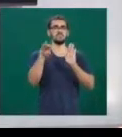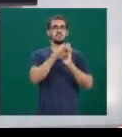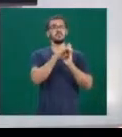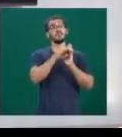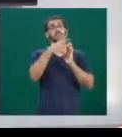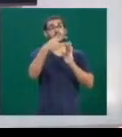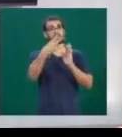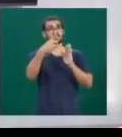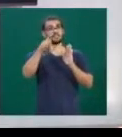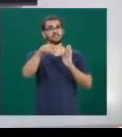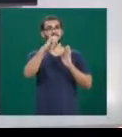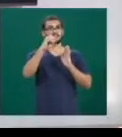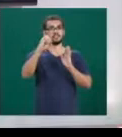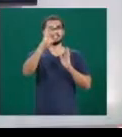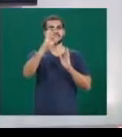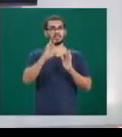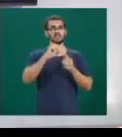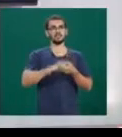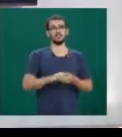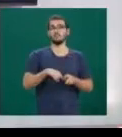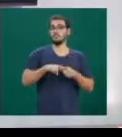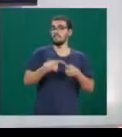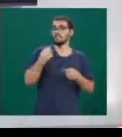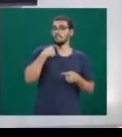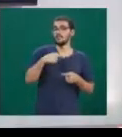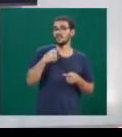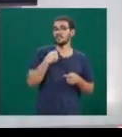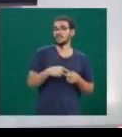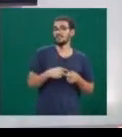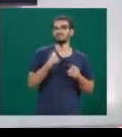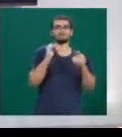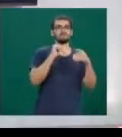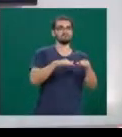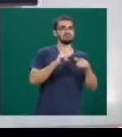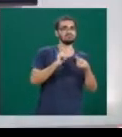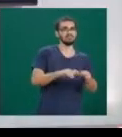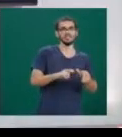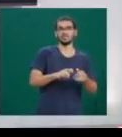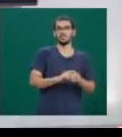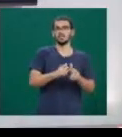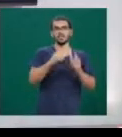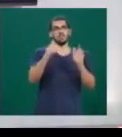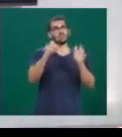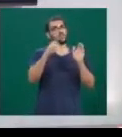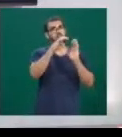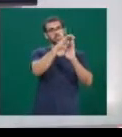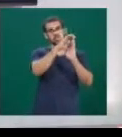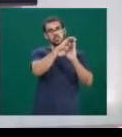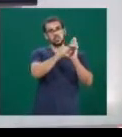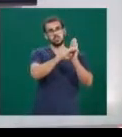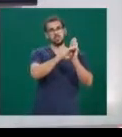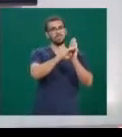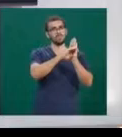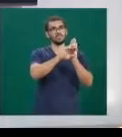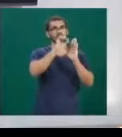dos 15 locais pesquisados. Mas em Minas, no mês de setembro, a indústria recuou. A queda foi